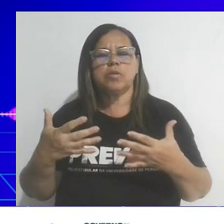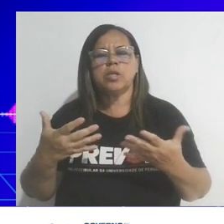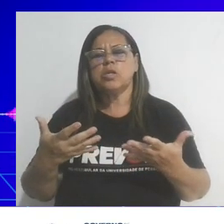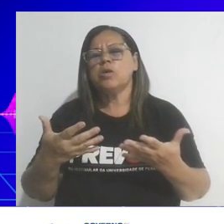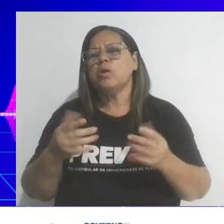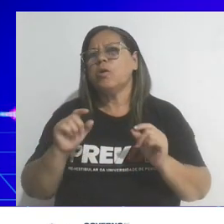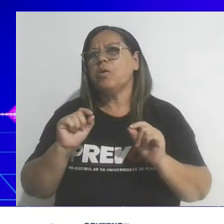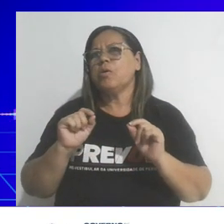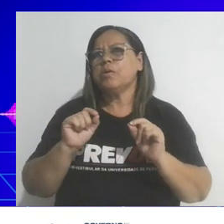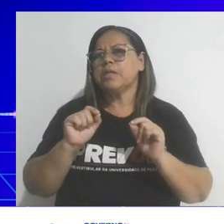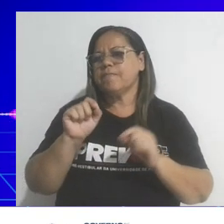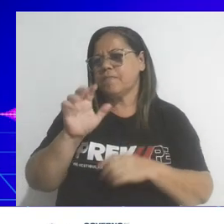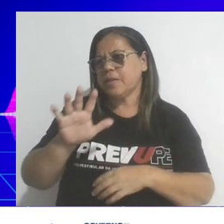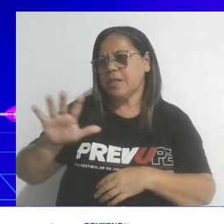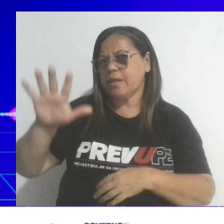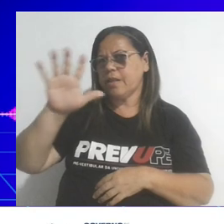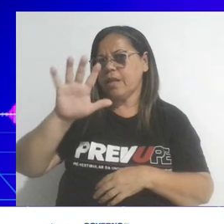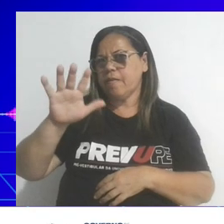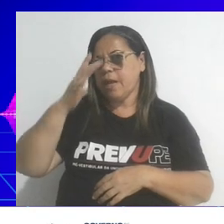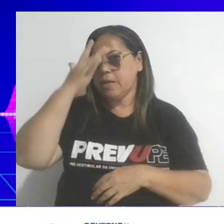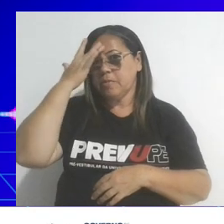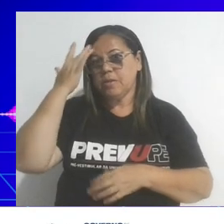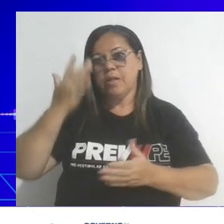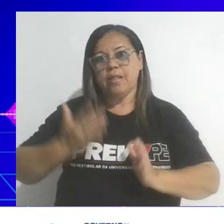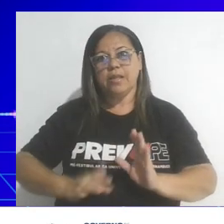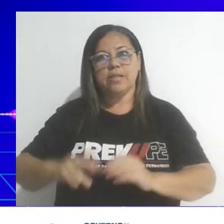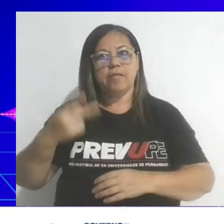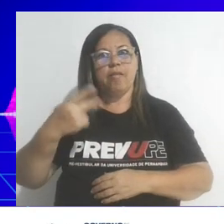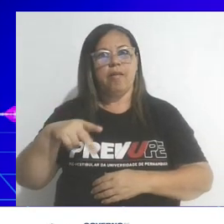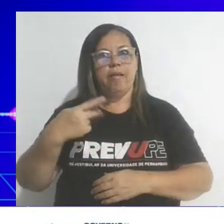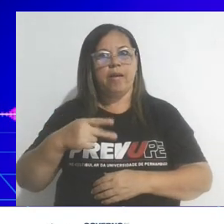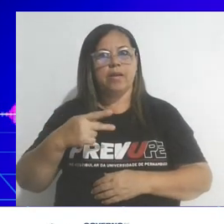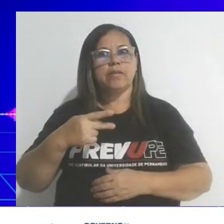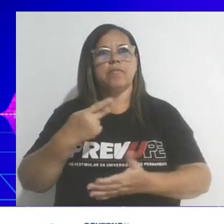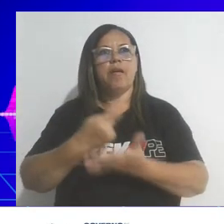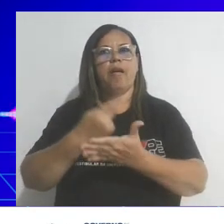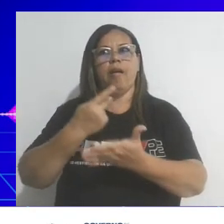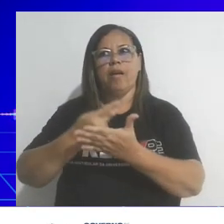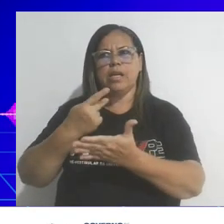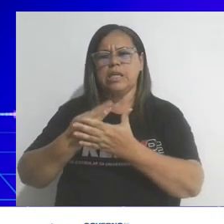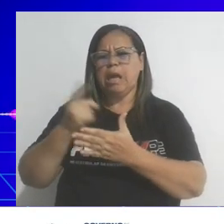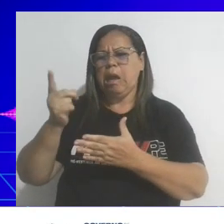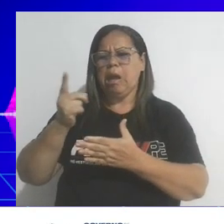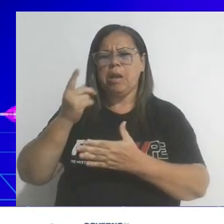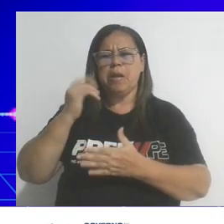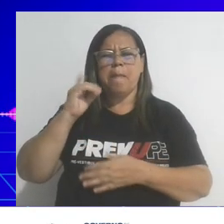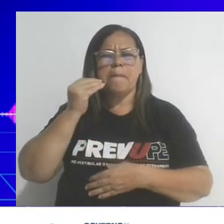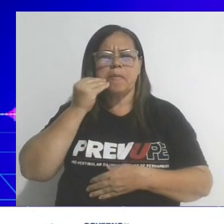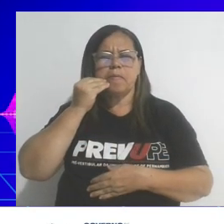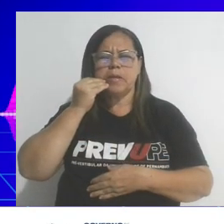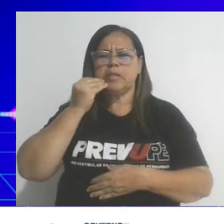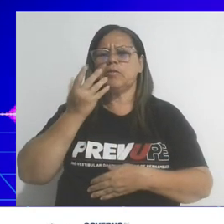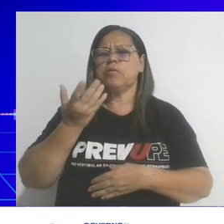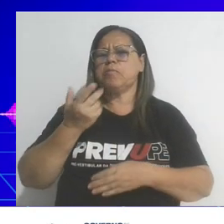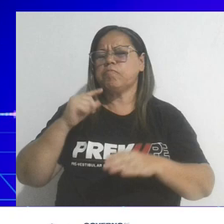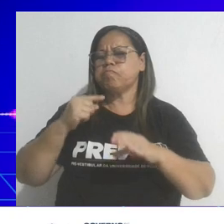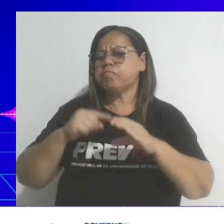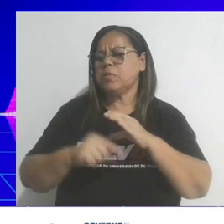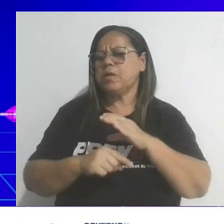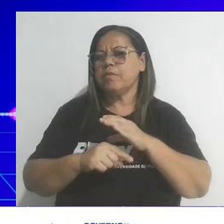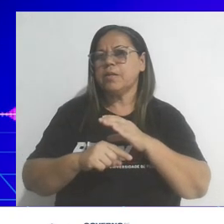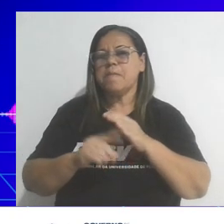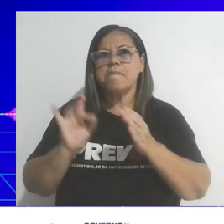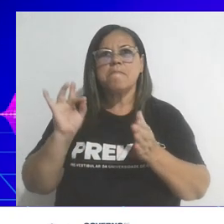nativos e os europeus eram um verdadeiro Caldeirão de situações e ele explorou isso ao máximo É como se ele e trouxesse a